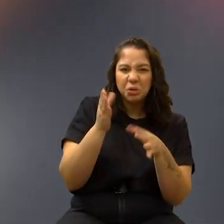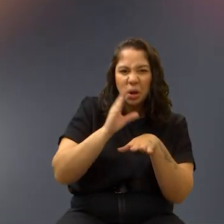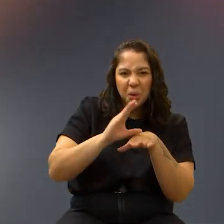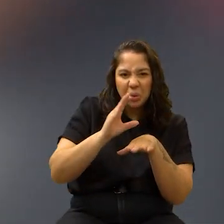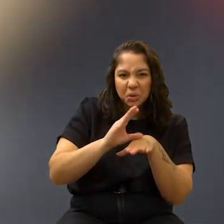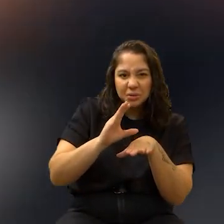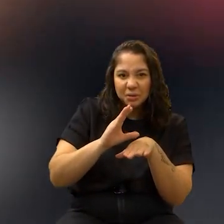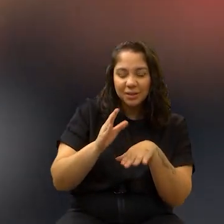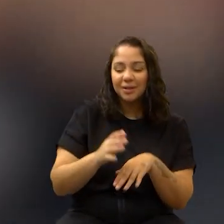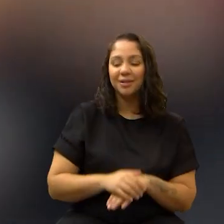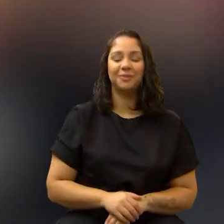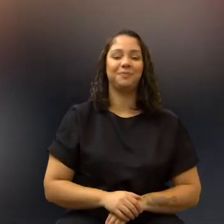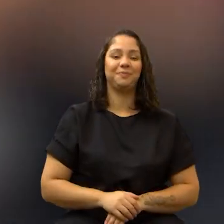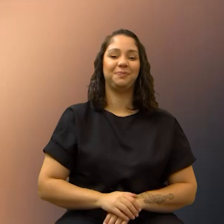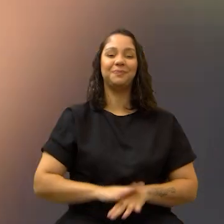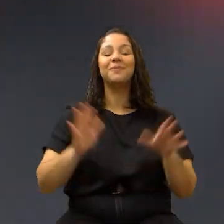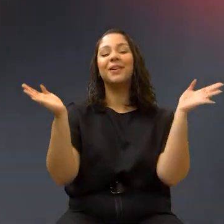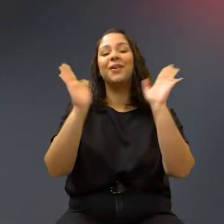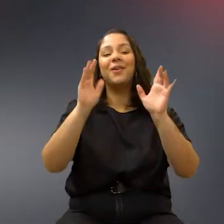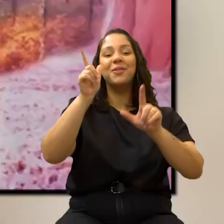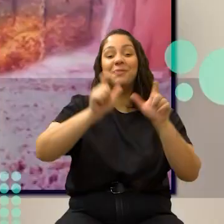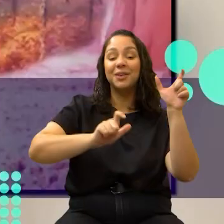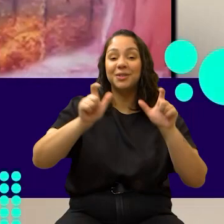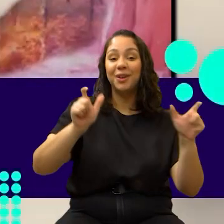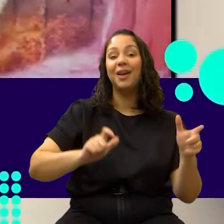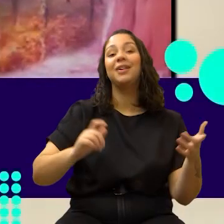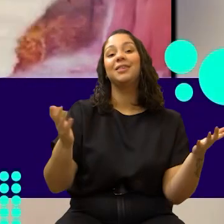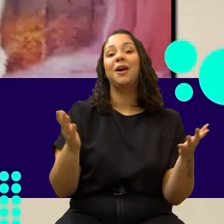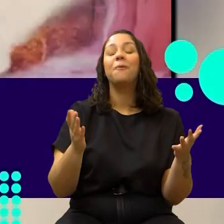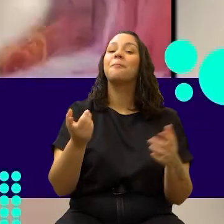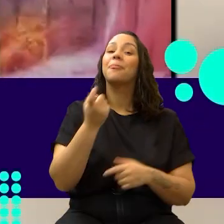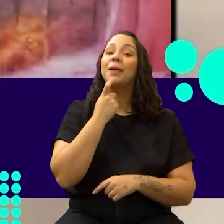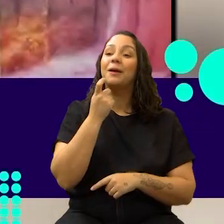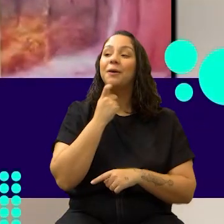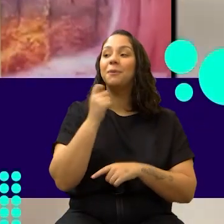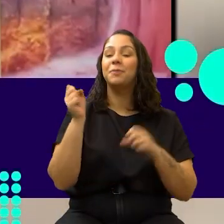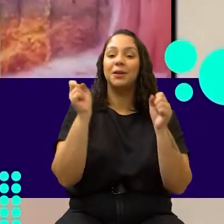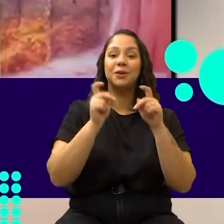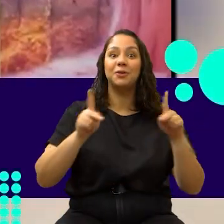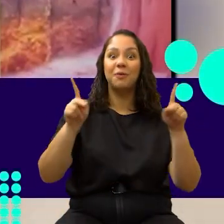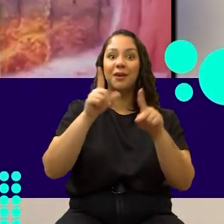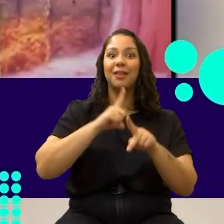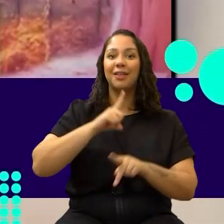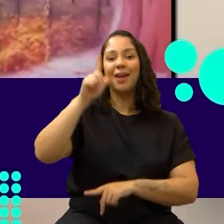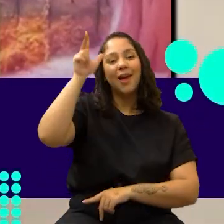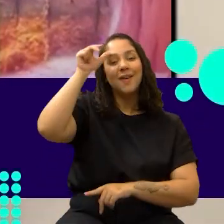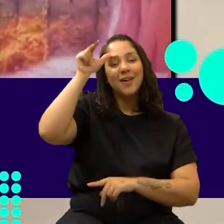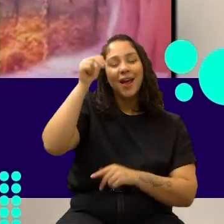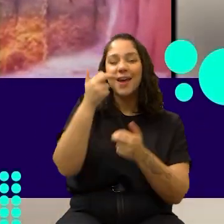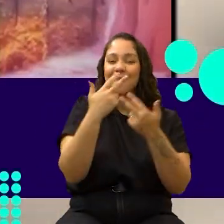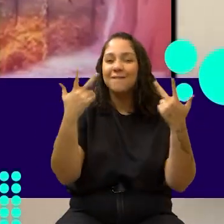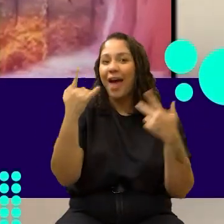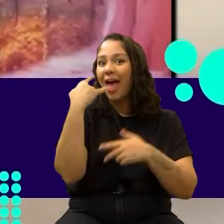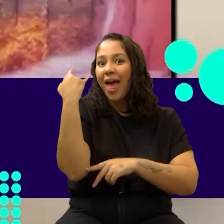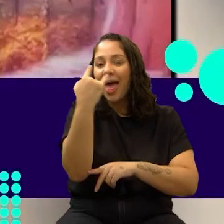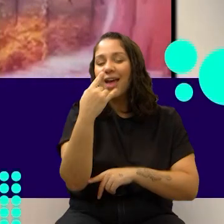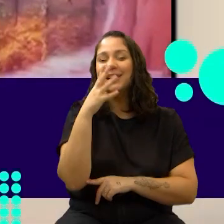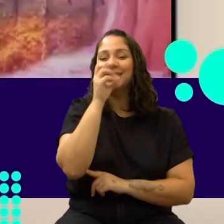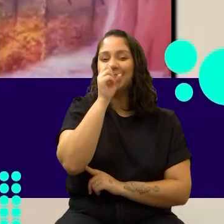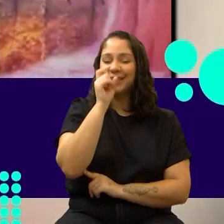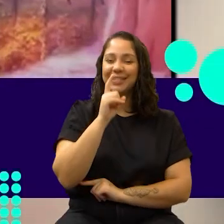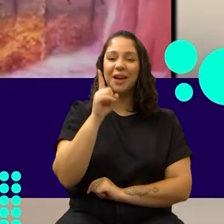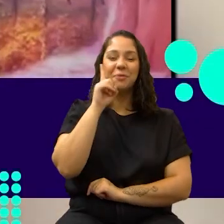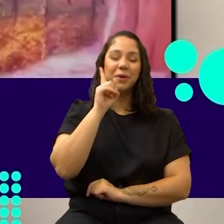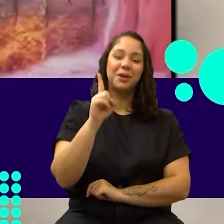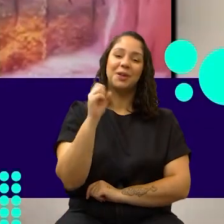curso? Não dou curso, não. Se eu não dar curso, não? Não, por quê? Oi, pessoal! O Campinas Shopping preparou uma Páscoa muito divertida e recheada